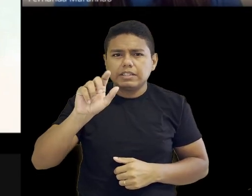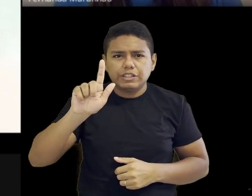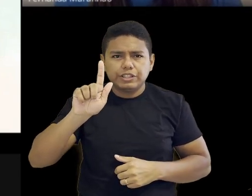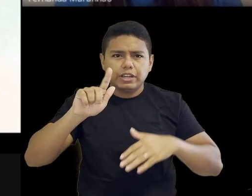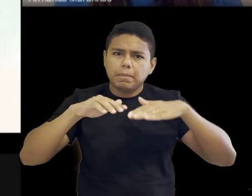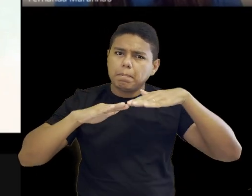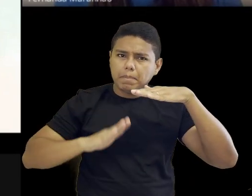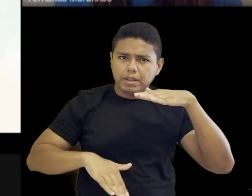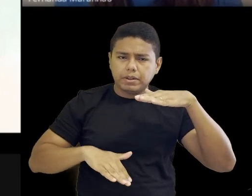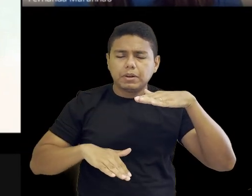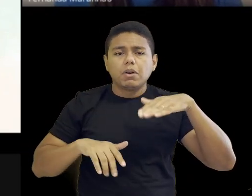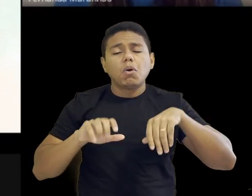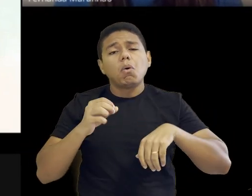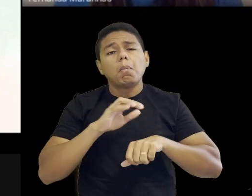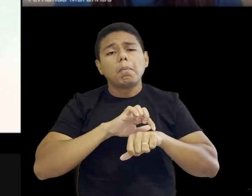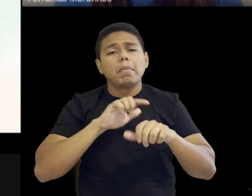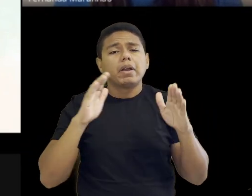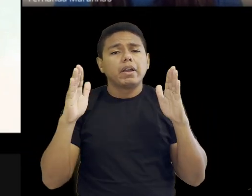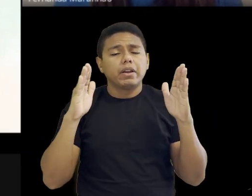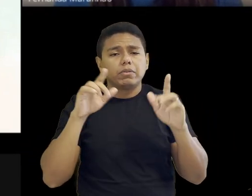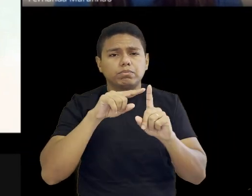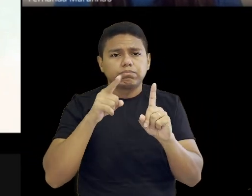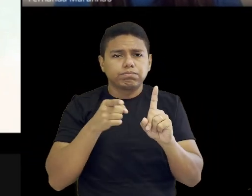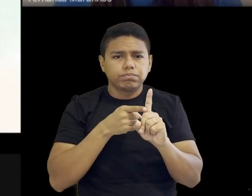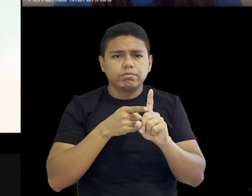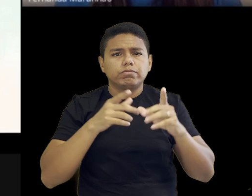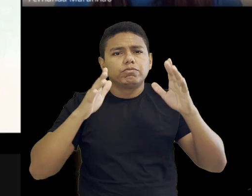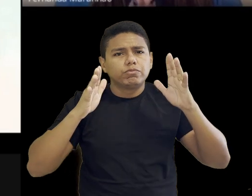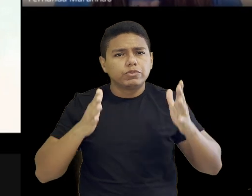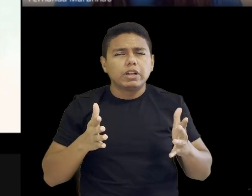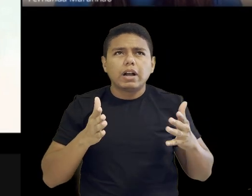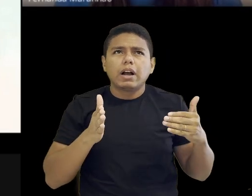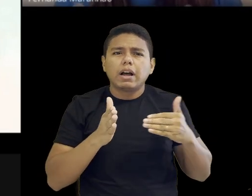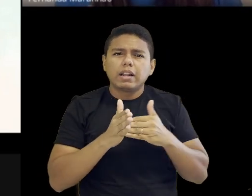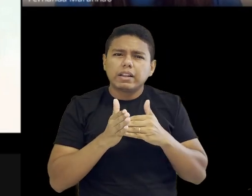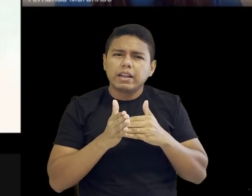esteja menor do que 500 gramas, ou em gestação que tenha